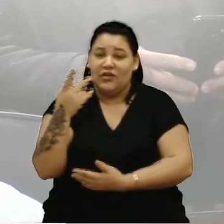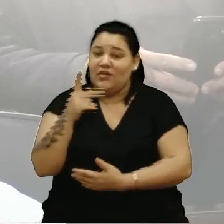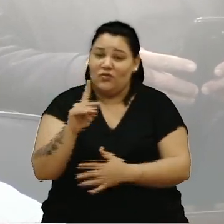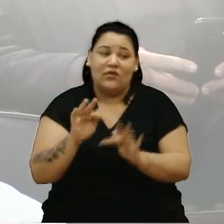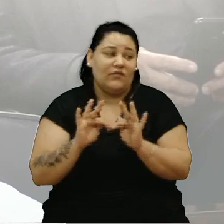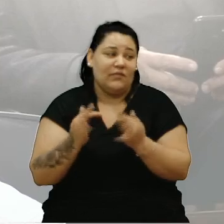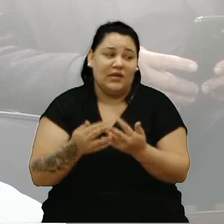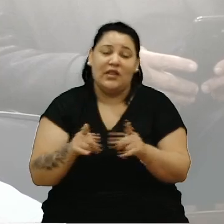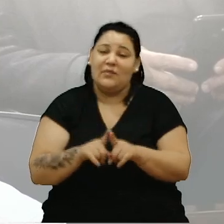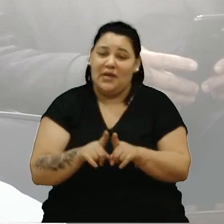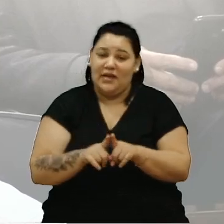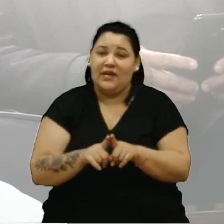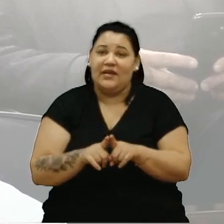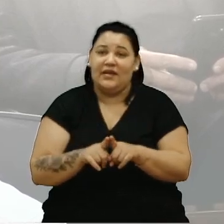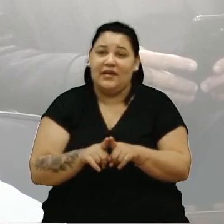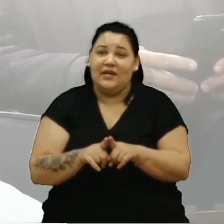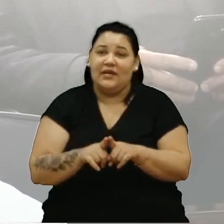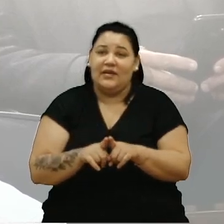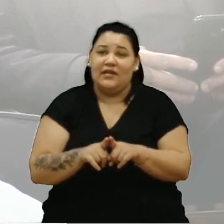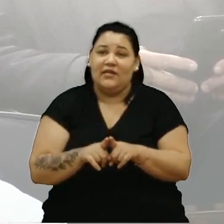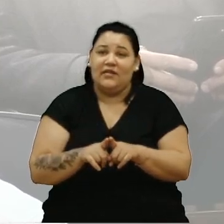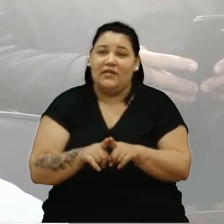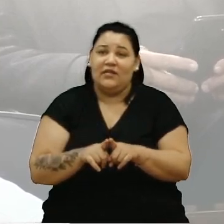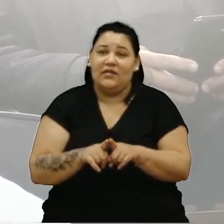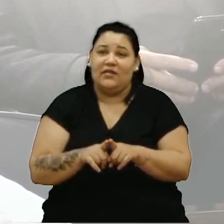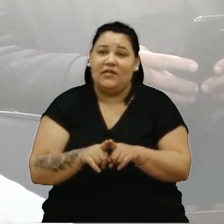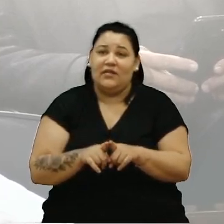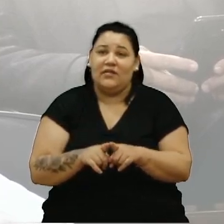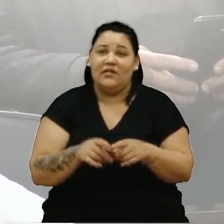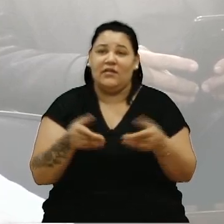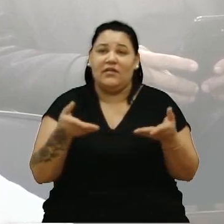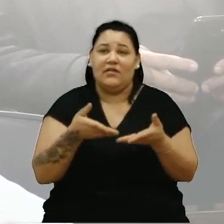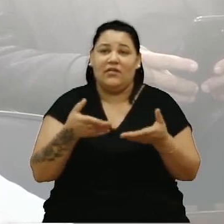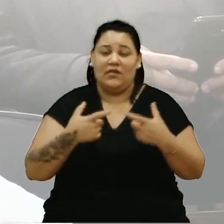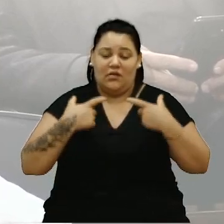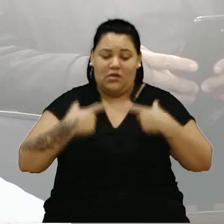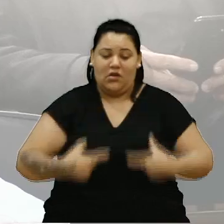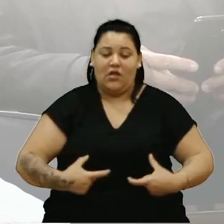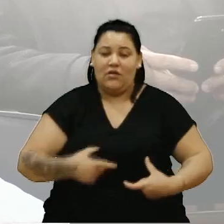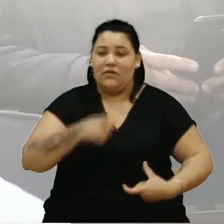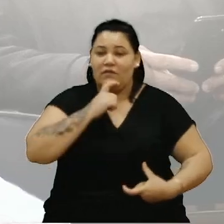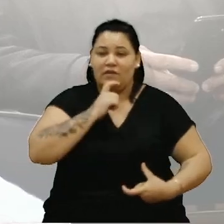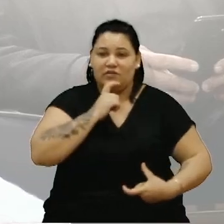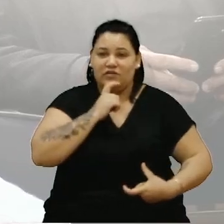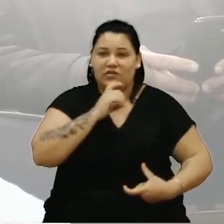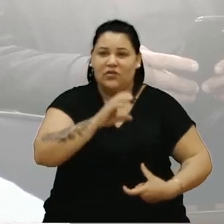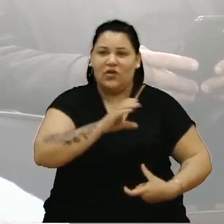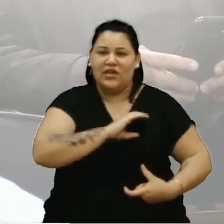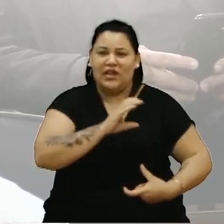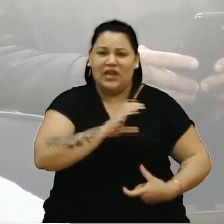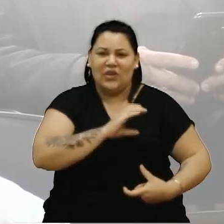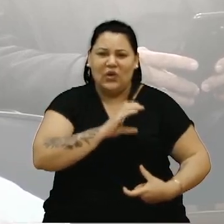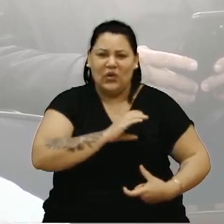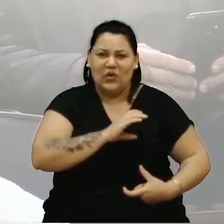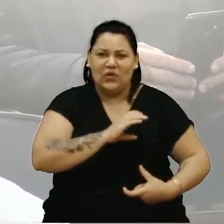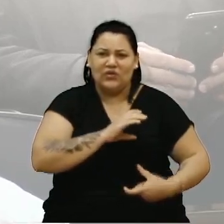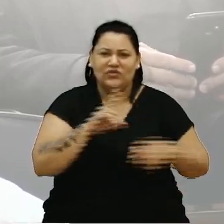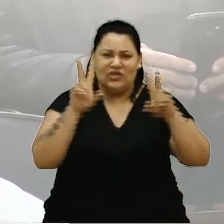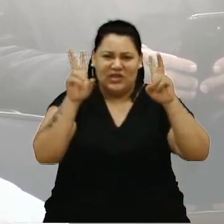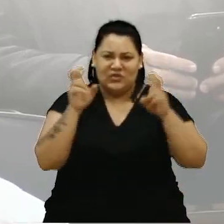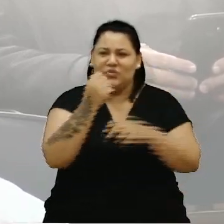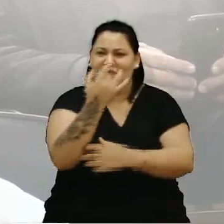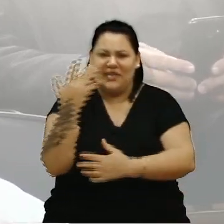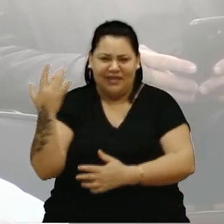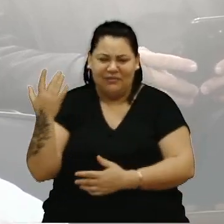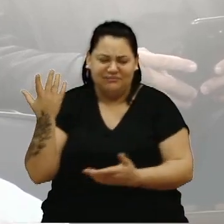E agora ele é o quê? O colete verde, como é que chama? É coordenador extraordinário de assuntos